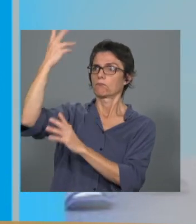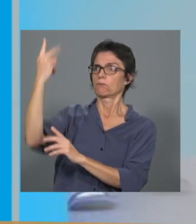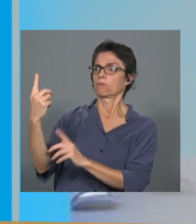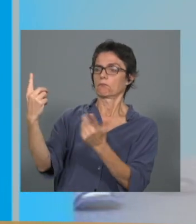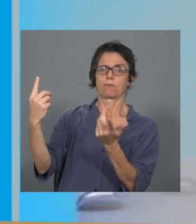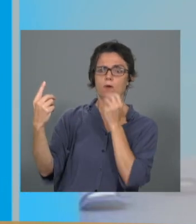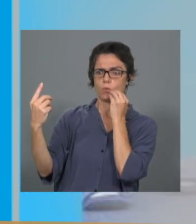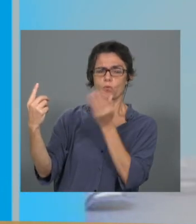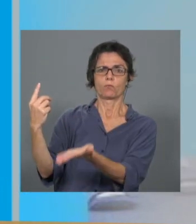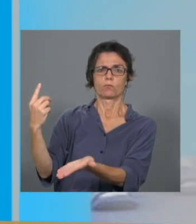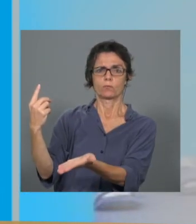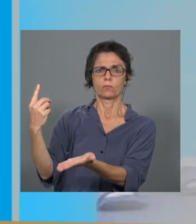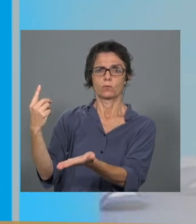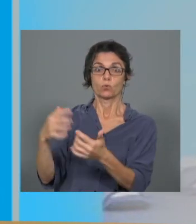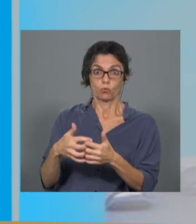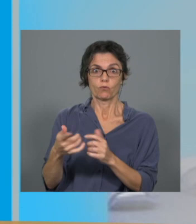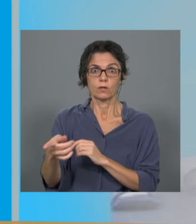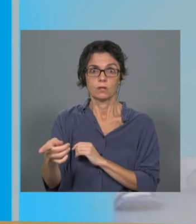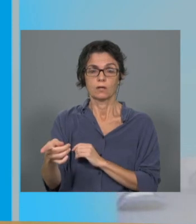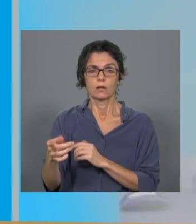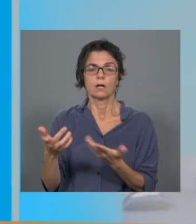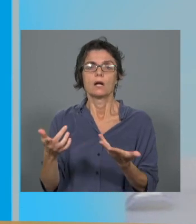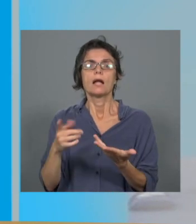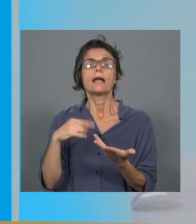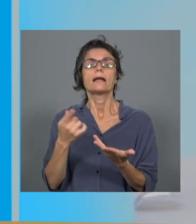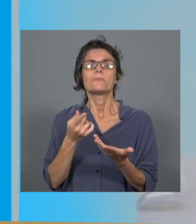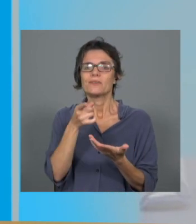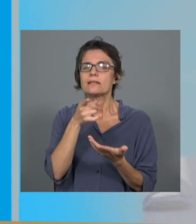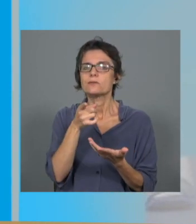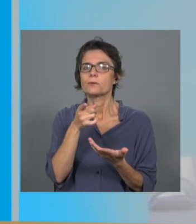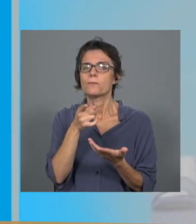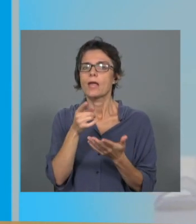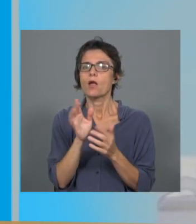nós, católicos e não católicos, as nossas fragilidades na fé.